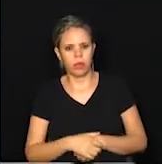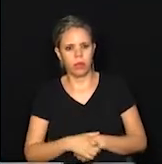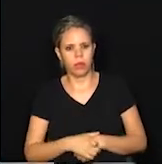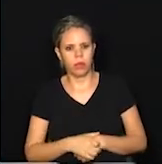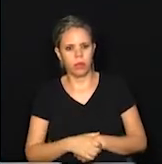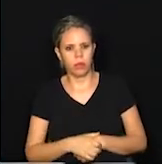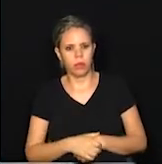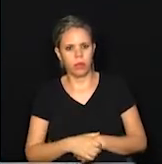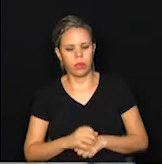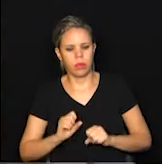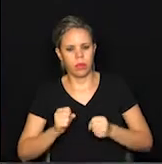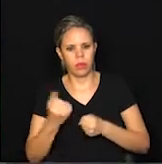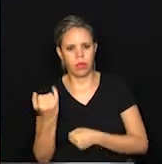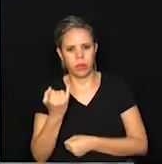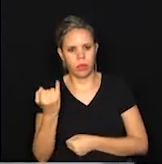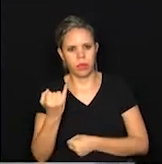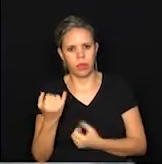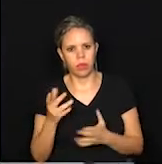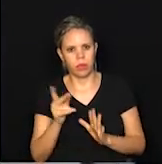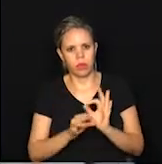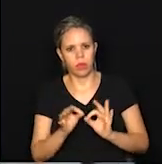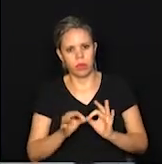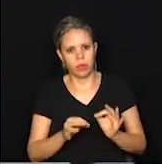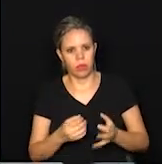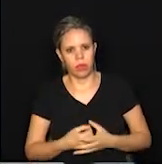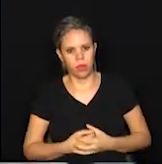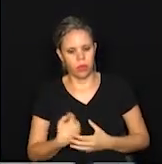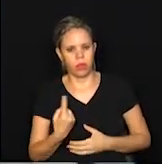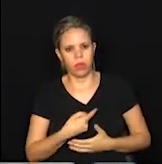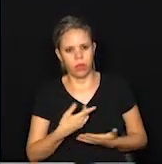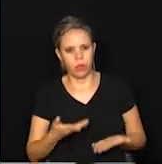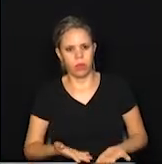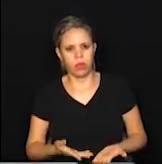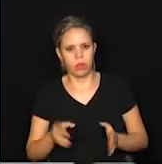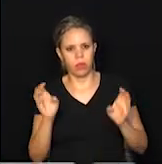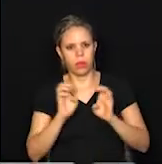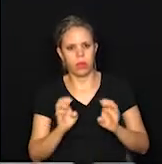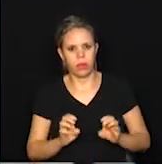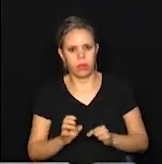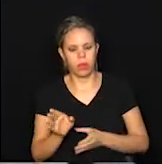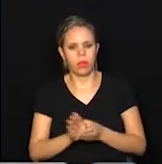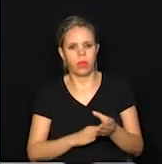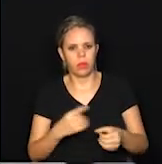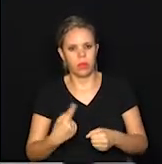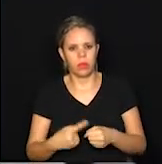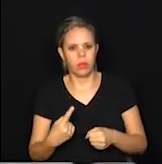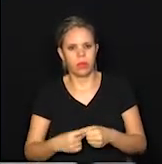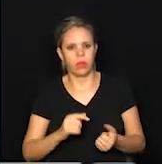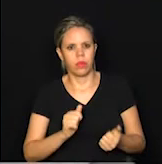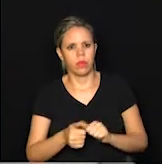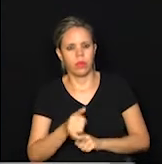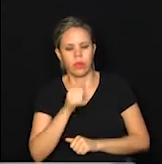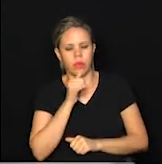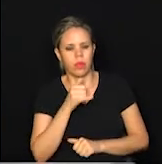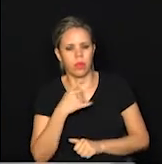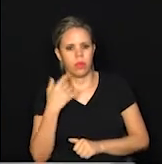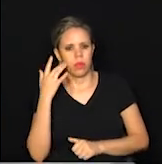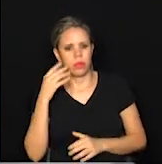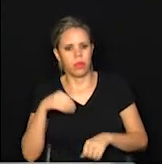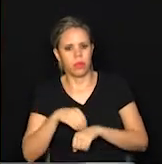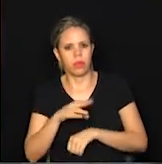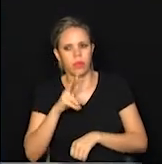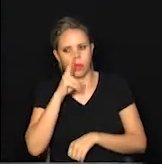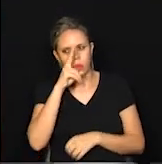também reforçar a importância nesse plano da gente reestruturar o Conselho Municipal de Esporte, porque eu acho que isso traz uma